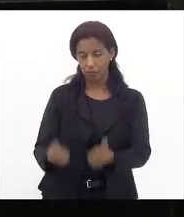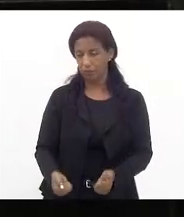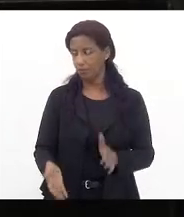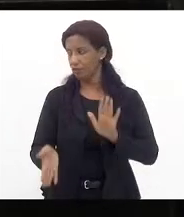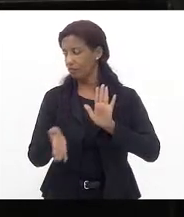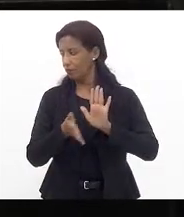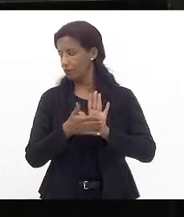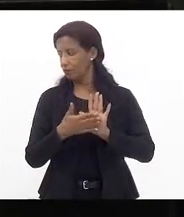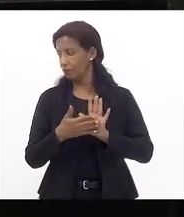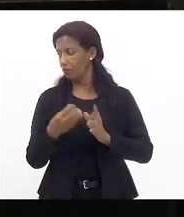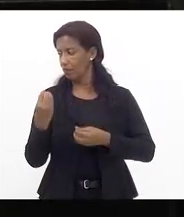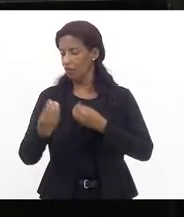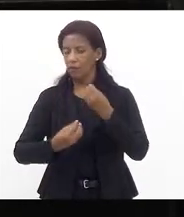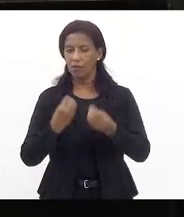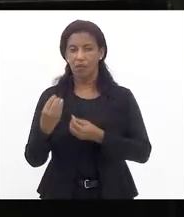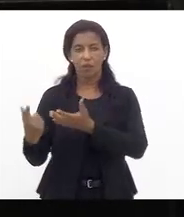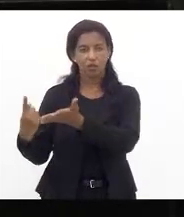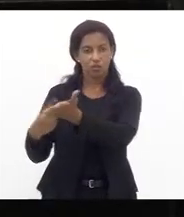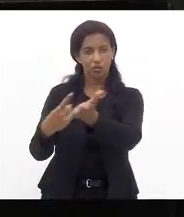através de